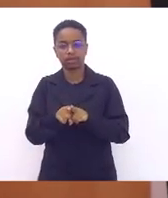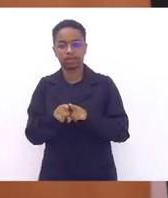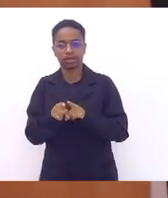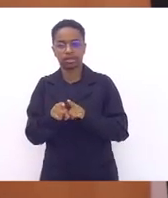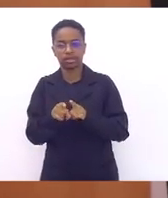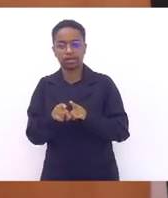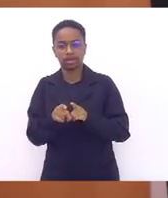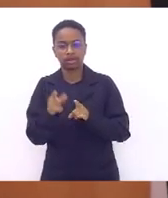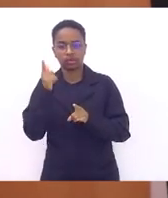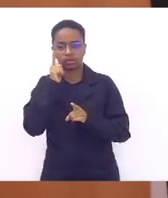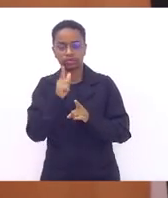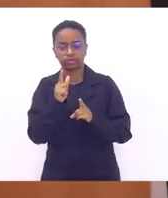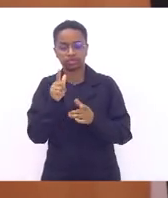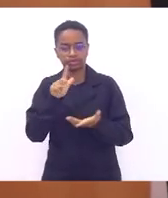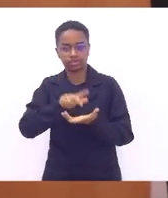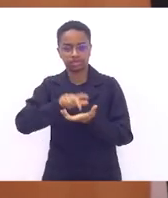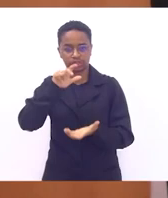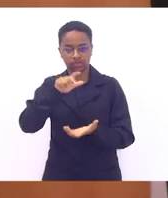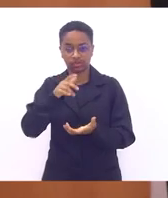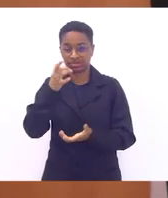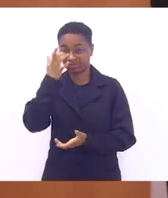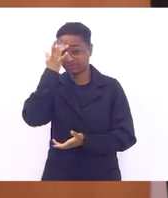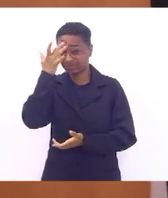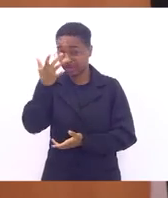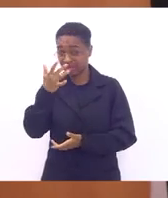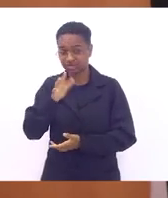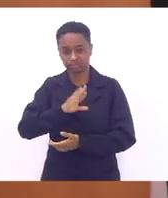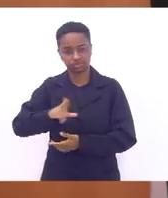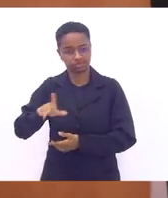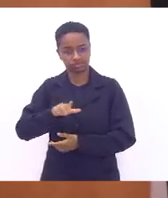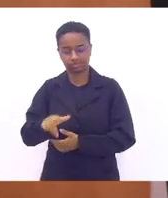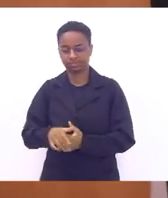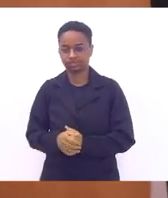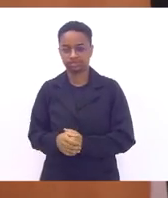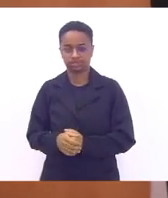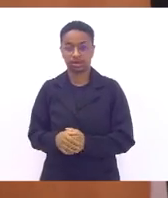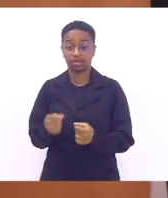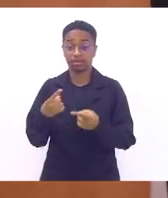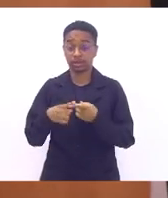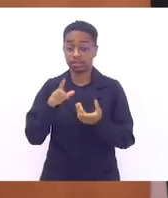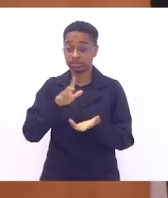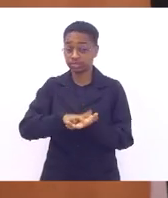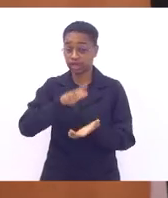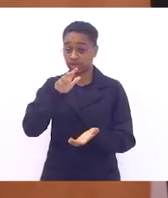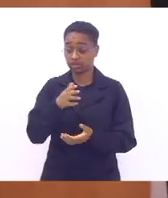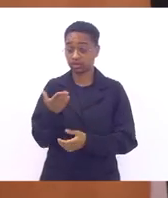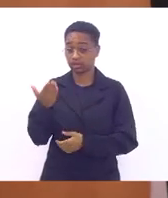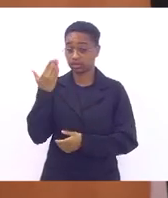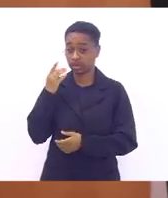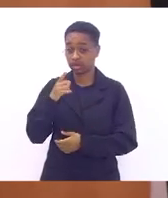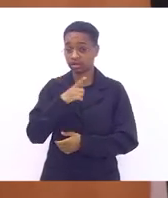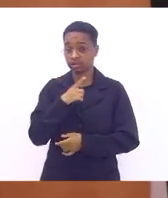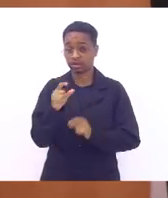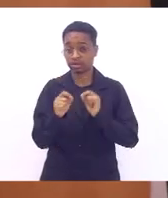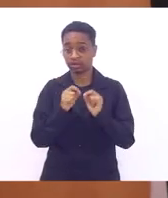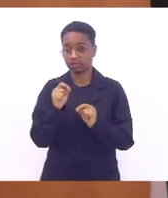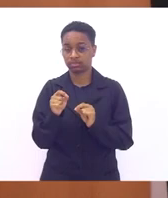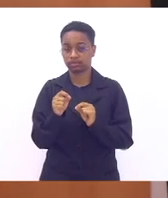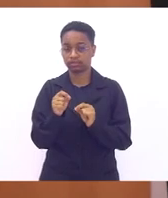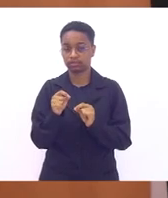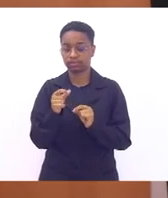diagnóstico laboratorial, não é uma tarefa assim tão simples. Até porque o diagnóstico que nós tínhamos,